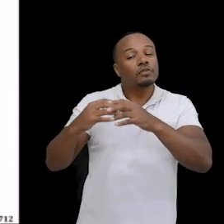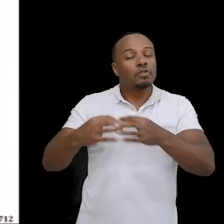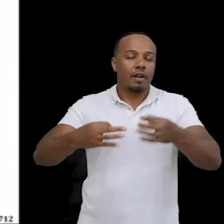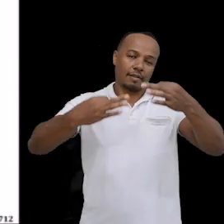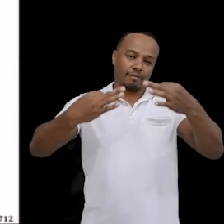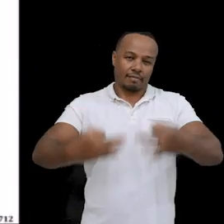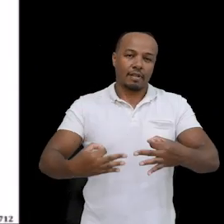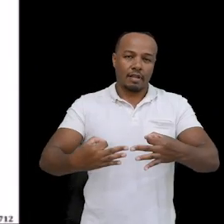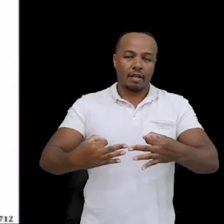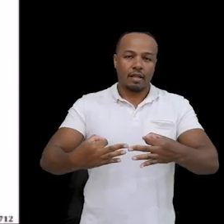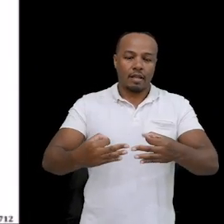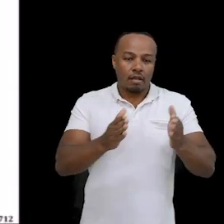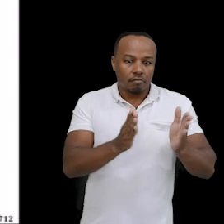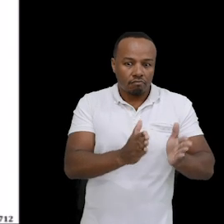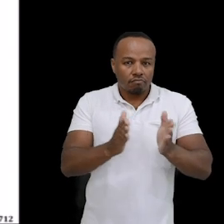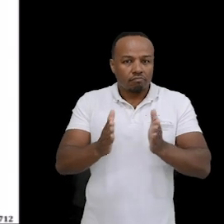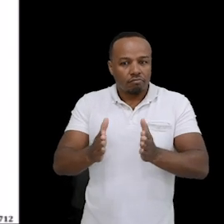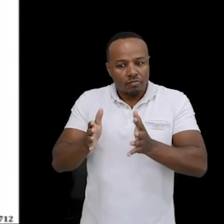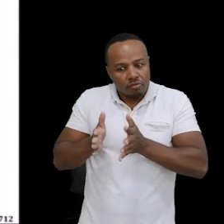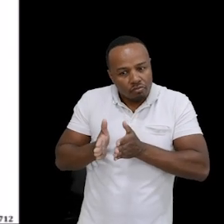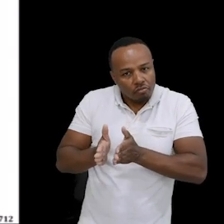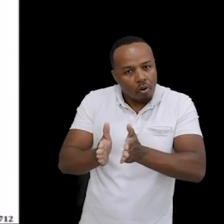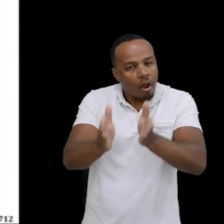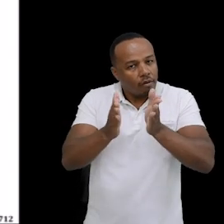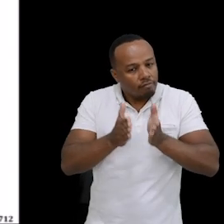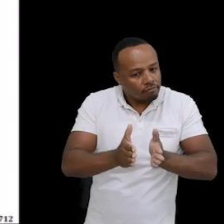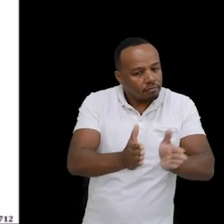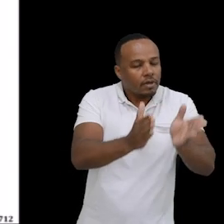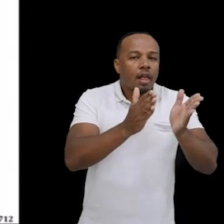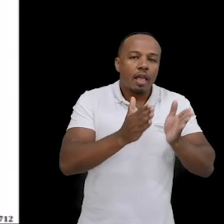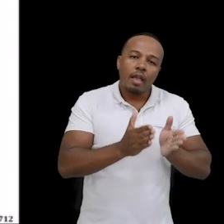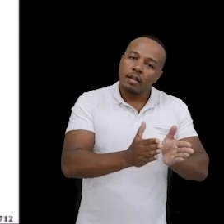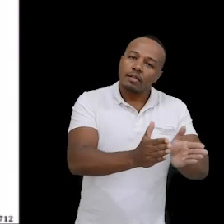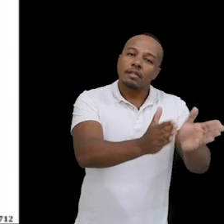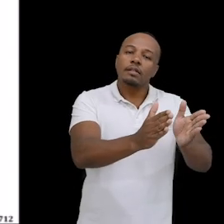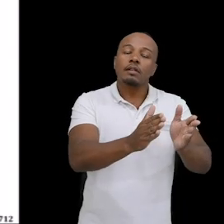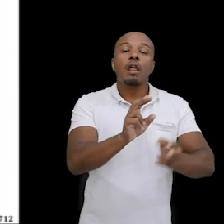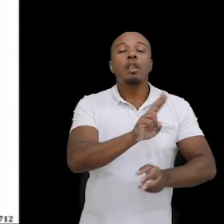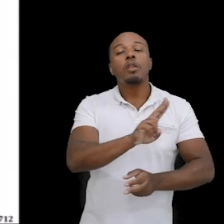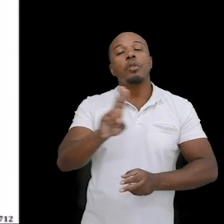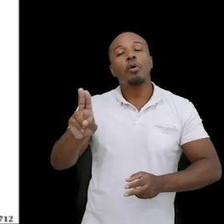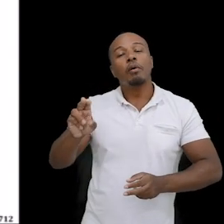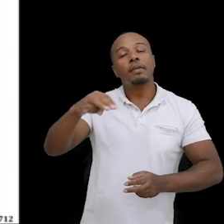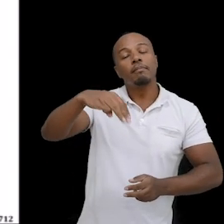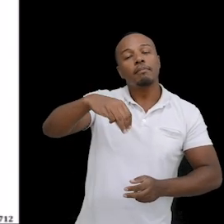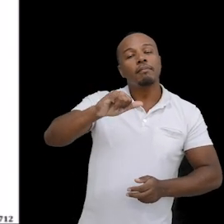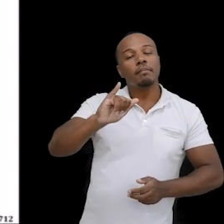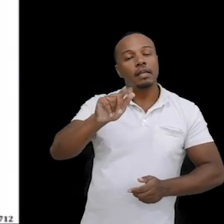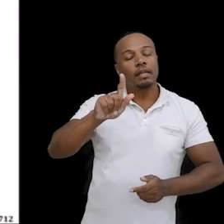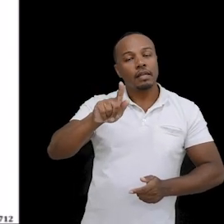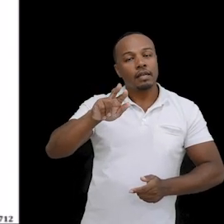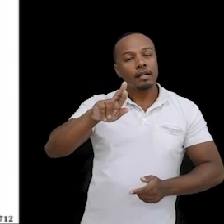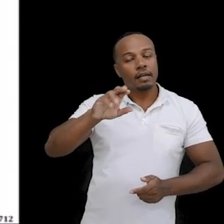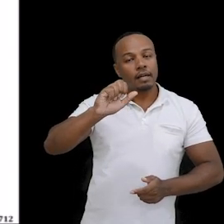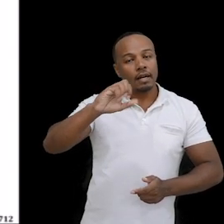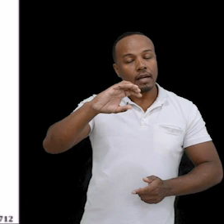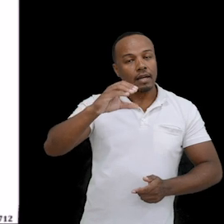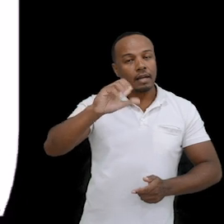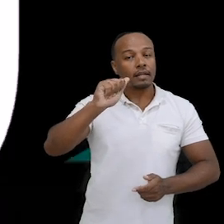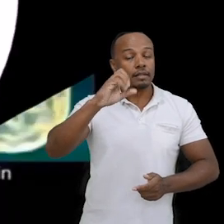forma harmônica. Esse processo de caminhada para os locais específicos se chama